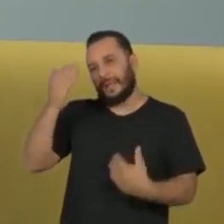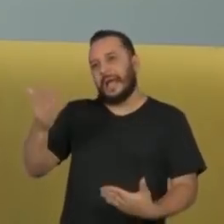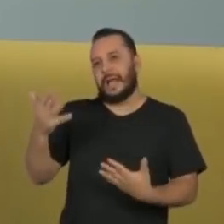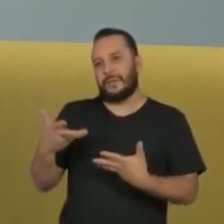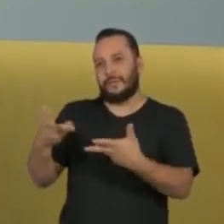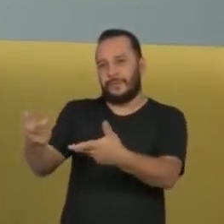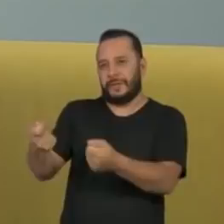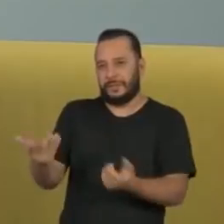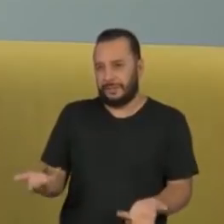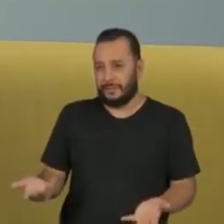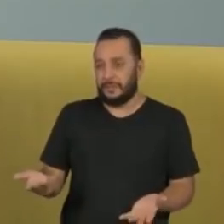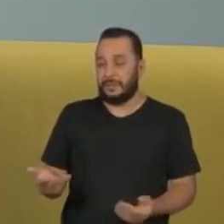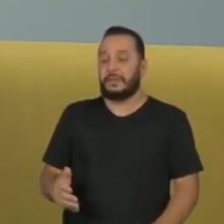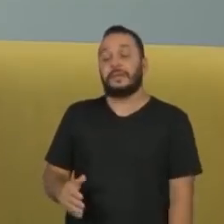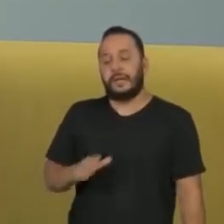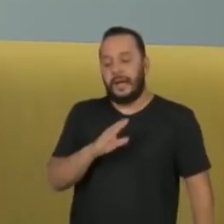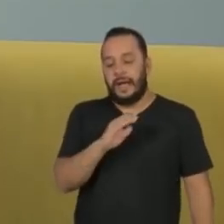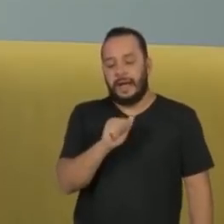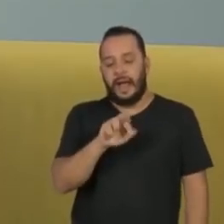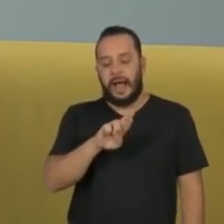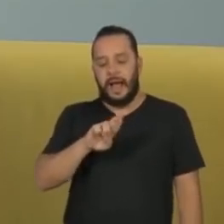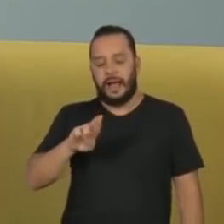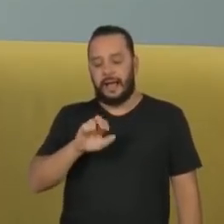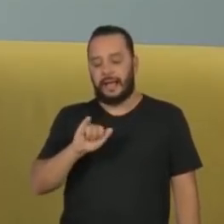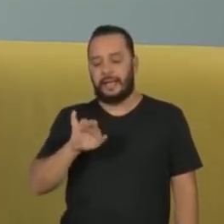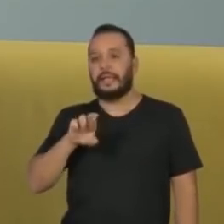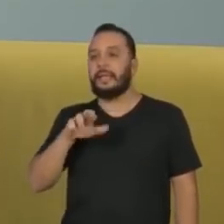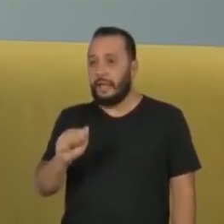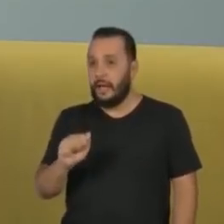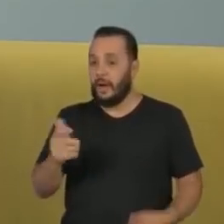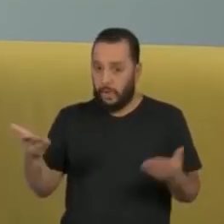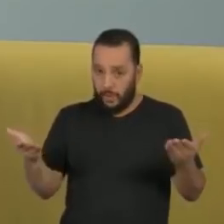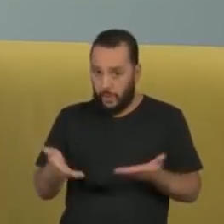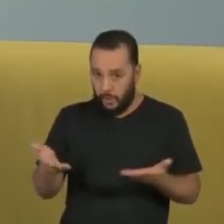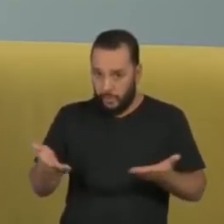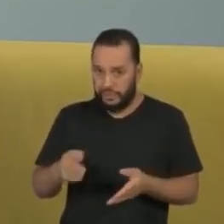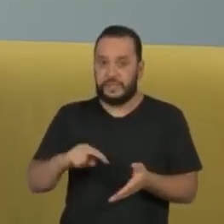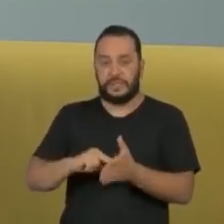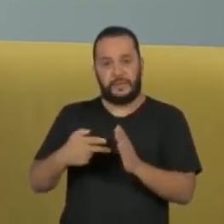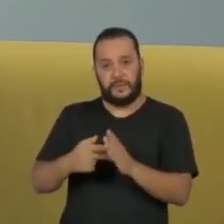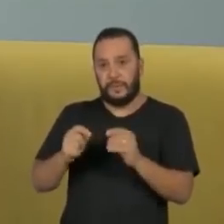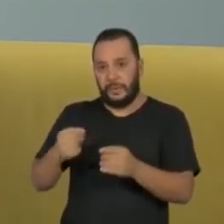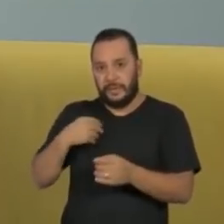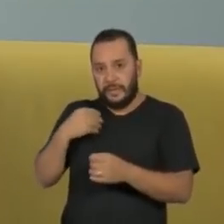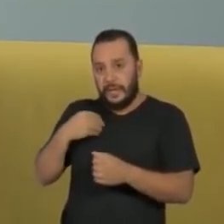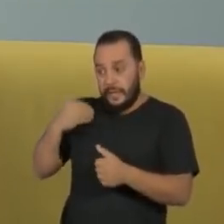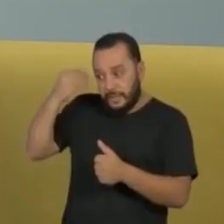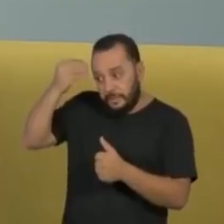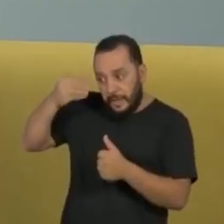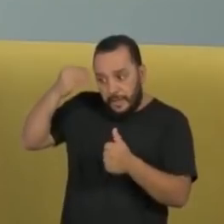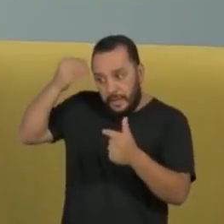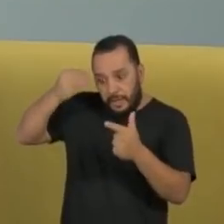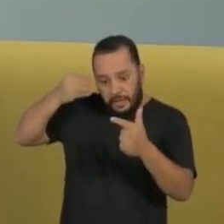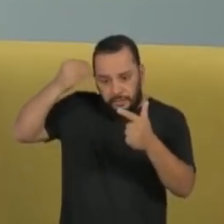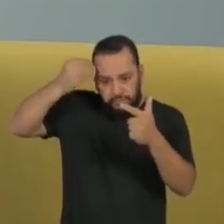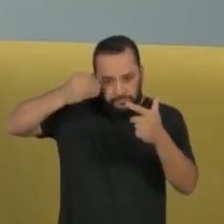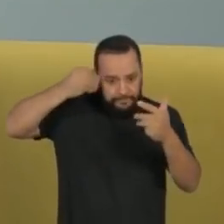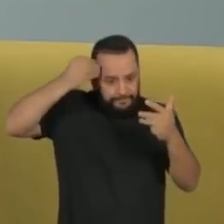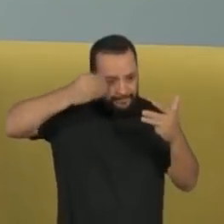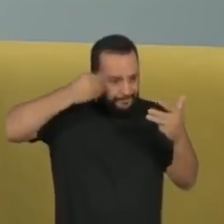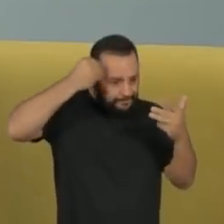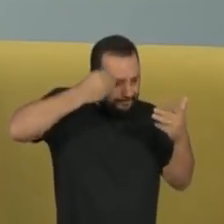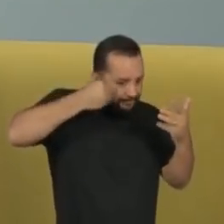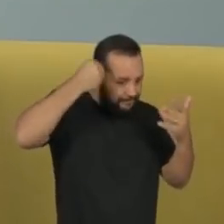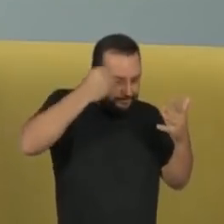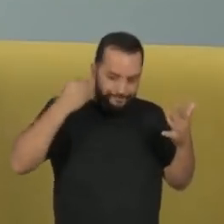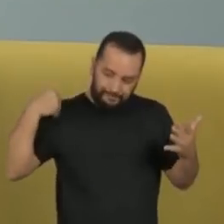convite. E carreira hoje é a sequência de experiências pessoais de trabalho ao